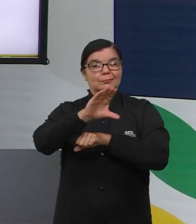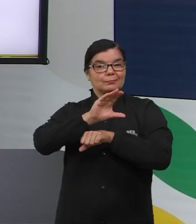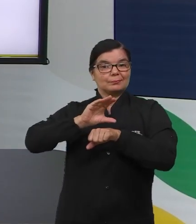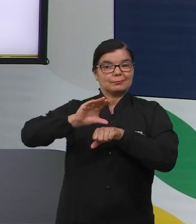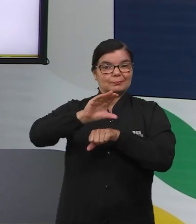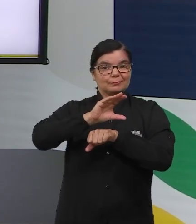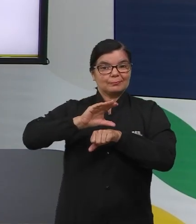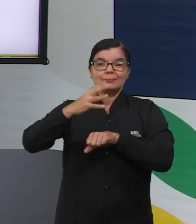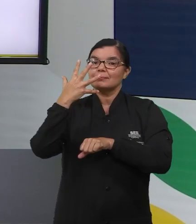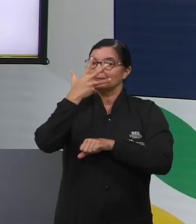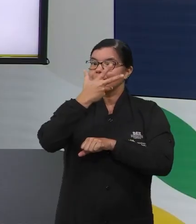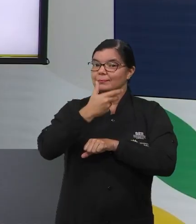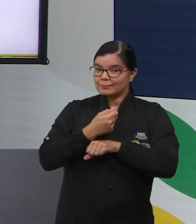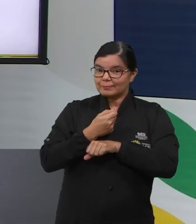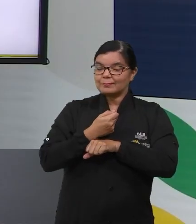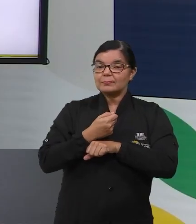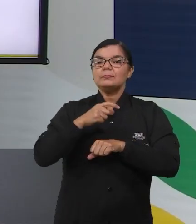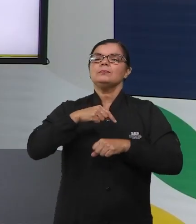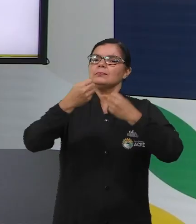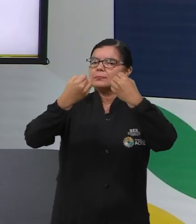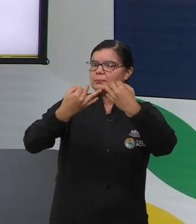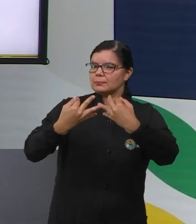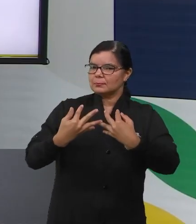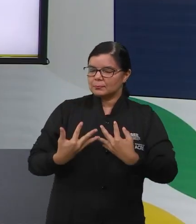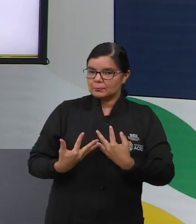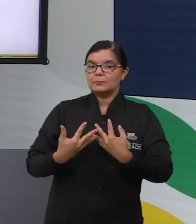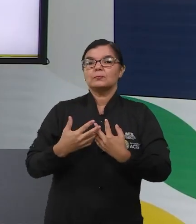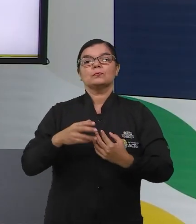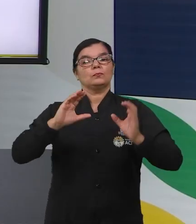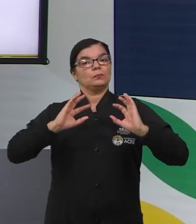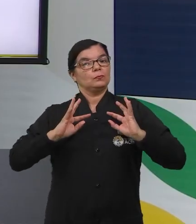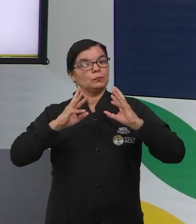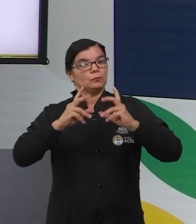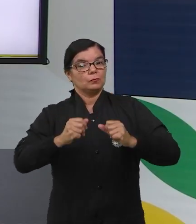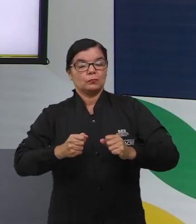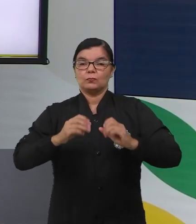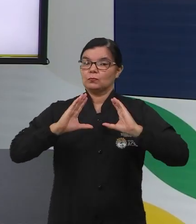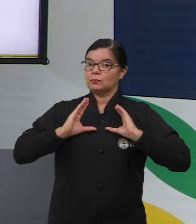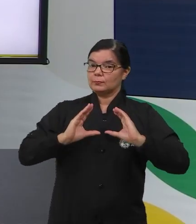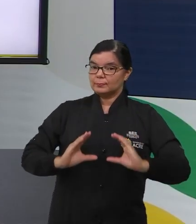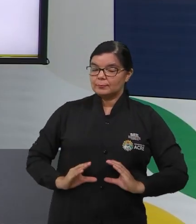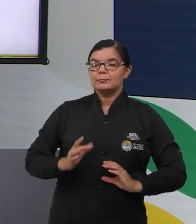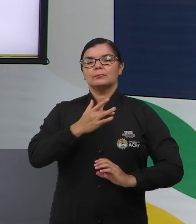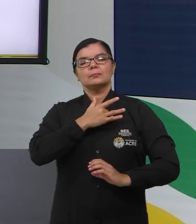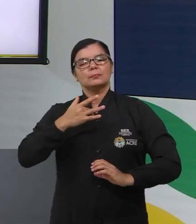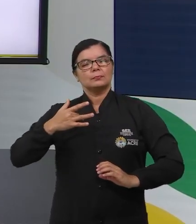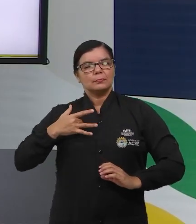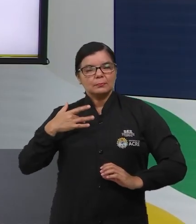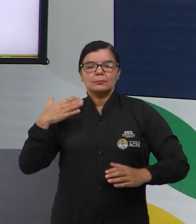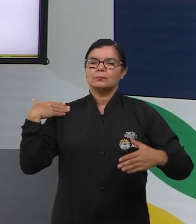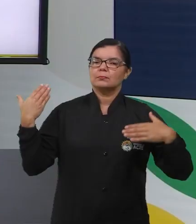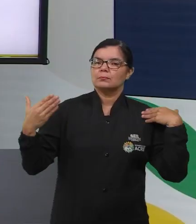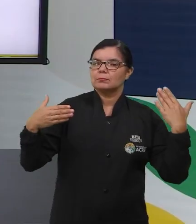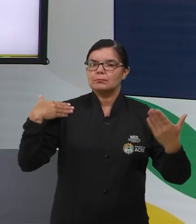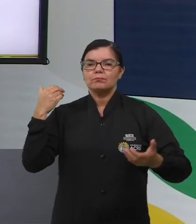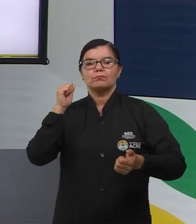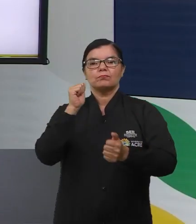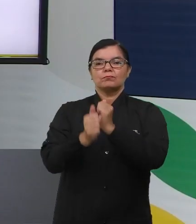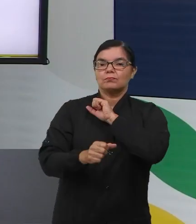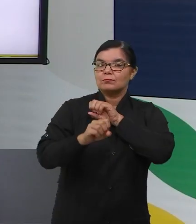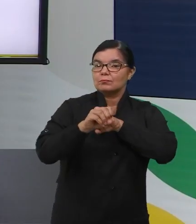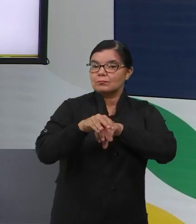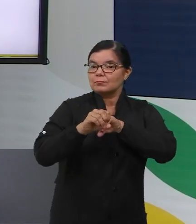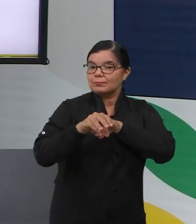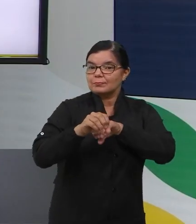ó, bonitinha, Constituição, que fala lá que todo cidadão tem direito à saúde, a lazer, a esporte, à educação. Só que quando